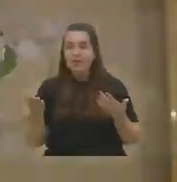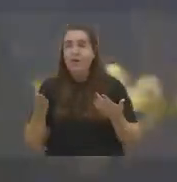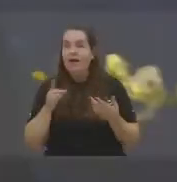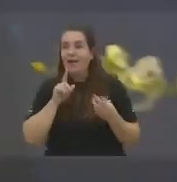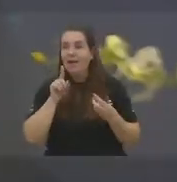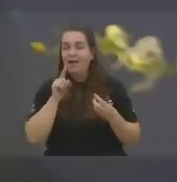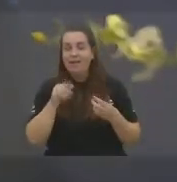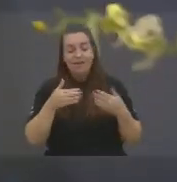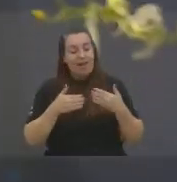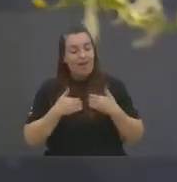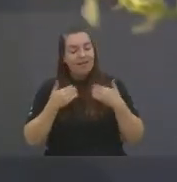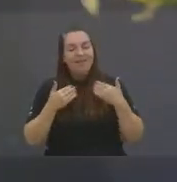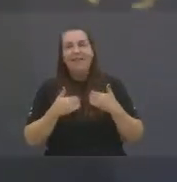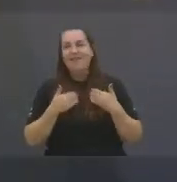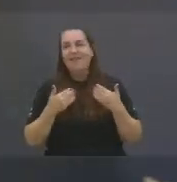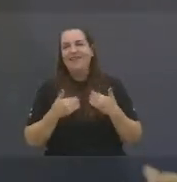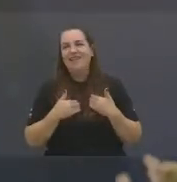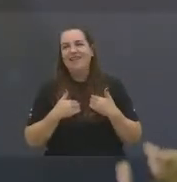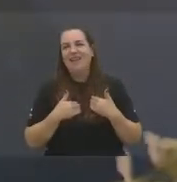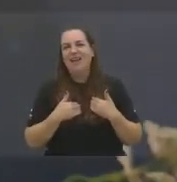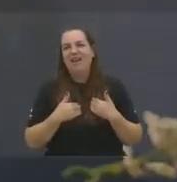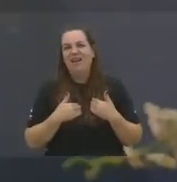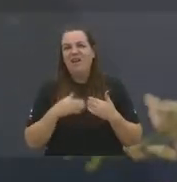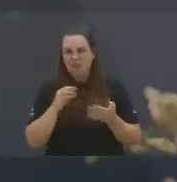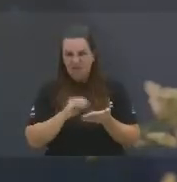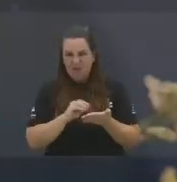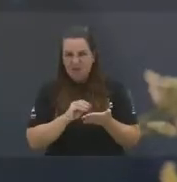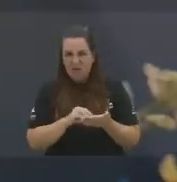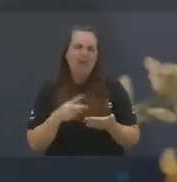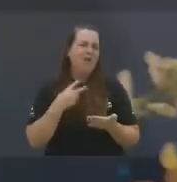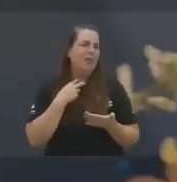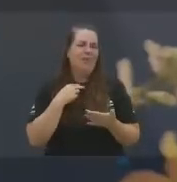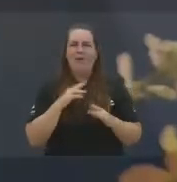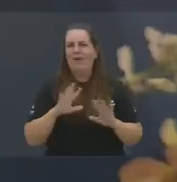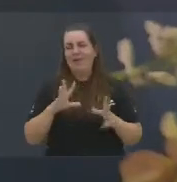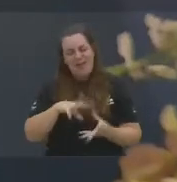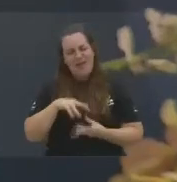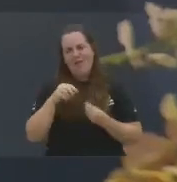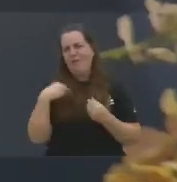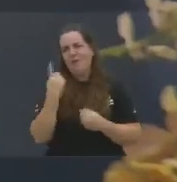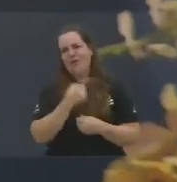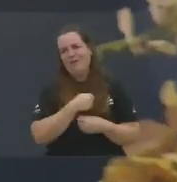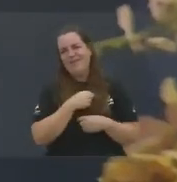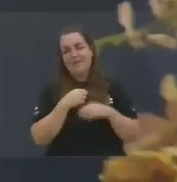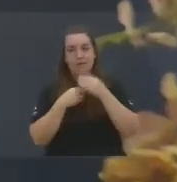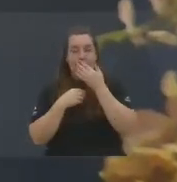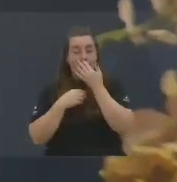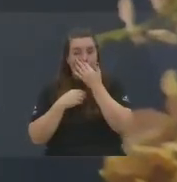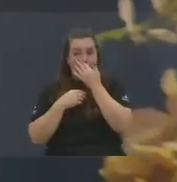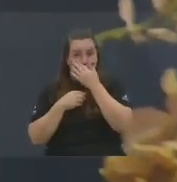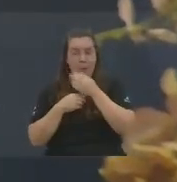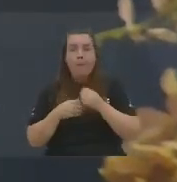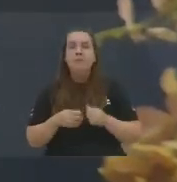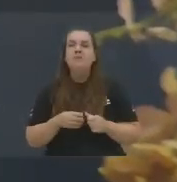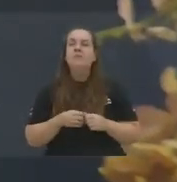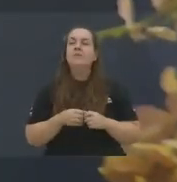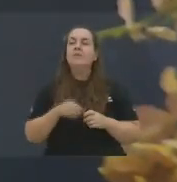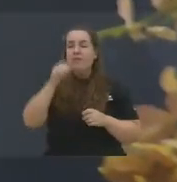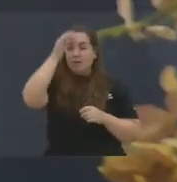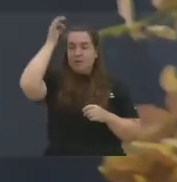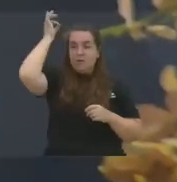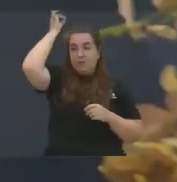esta alegria que não pode faltar em nossas almas. Enfim, o Espírito